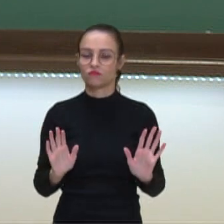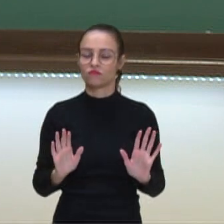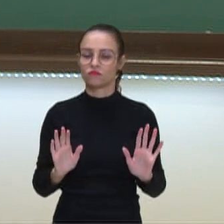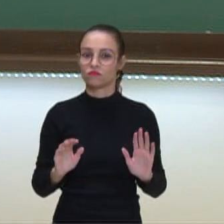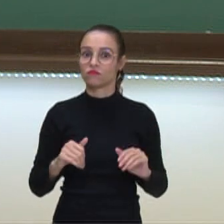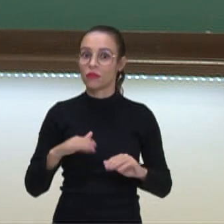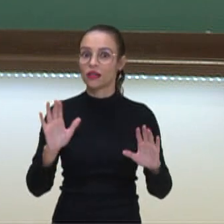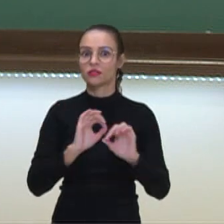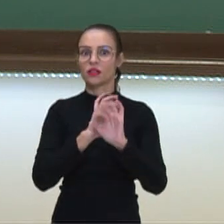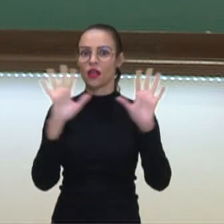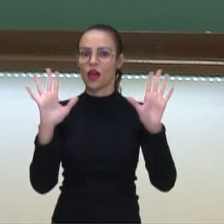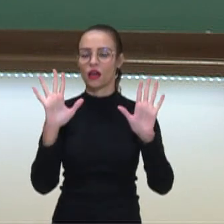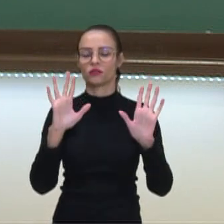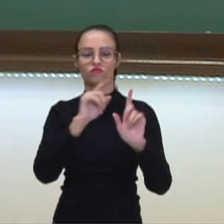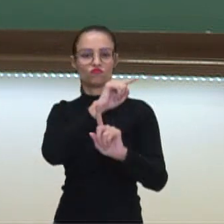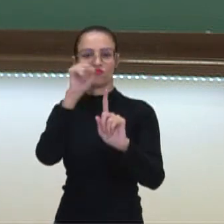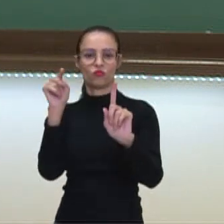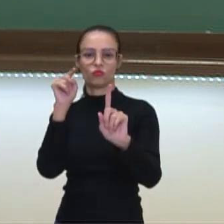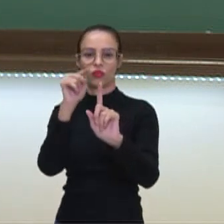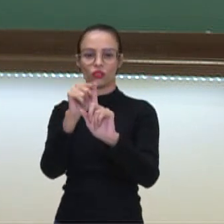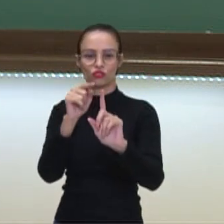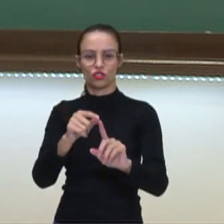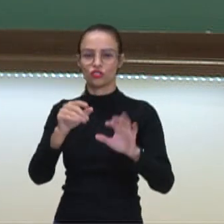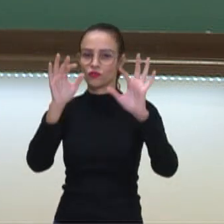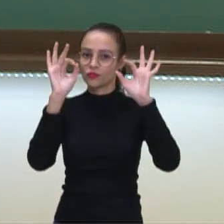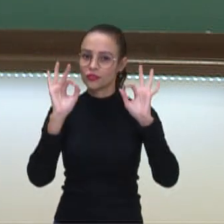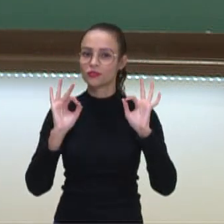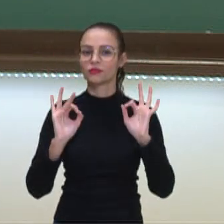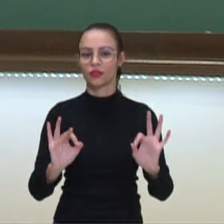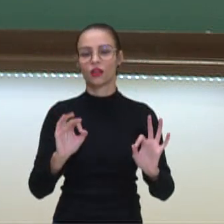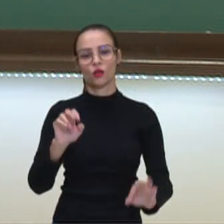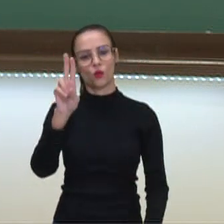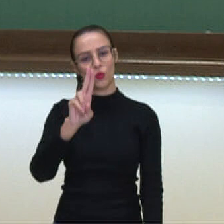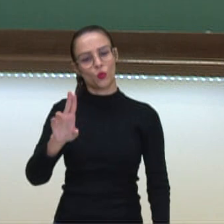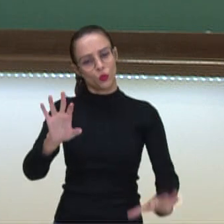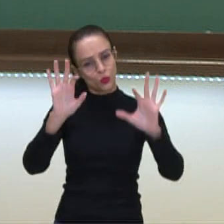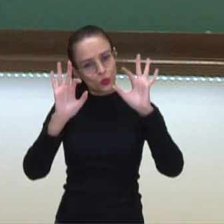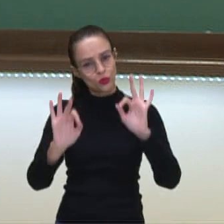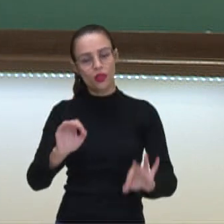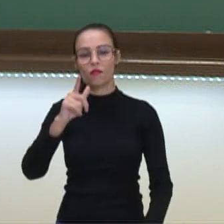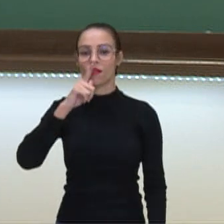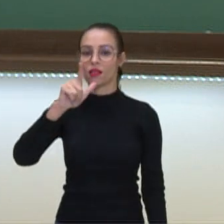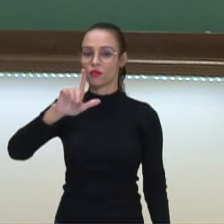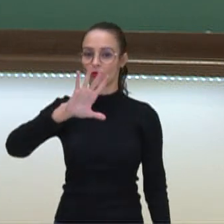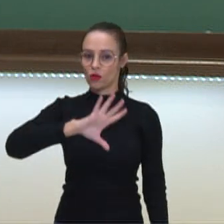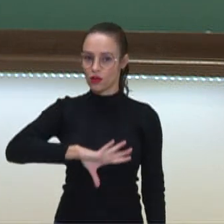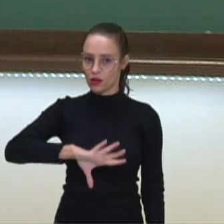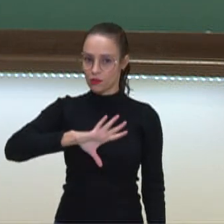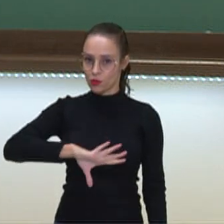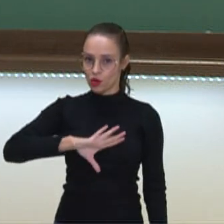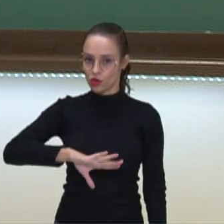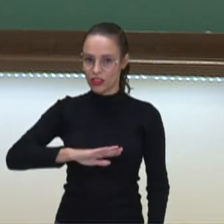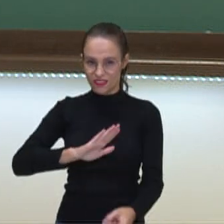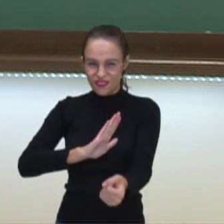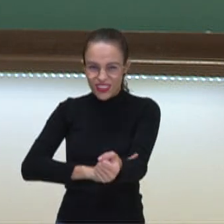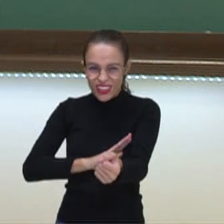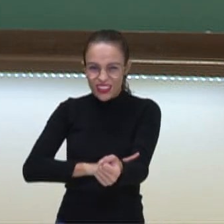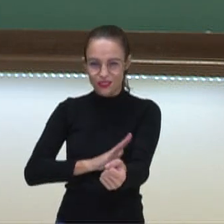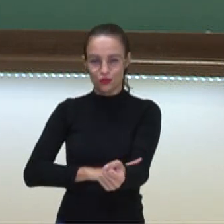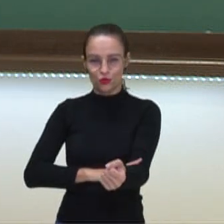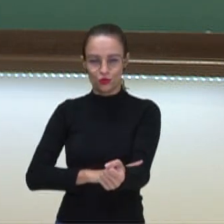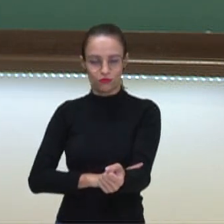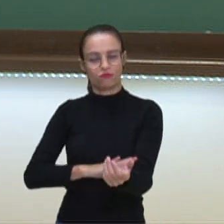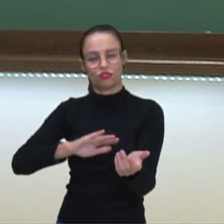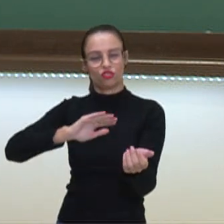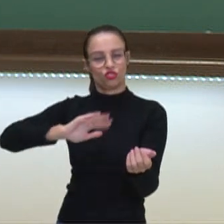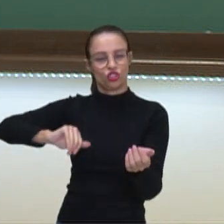mais clara, objetiva, né, uma linguagem correta, né, o uso correto da língua portuguesa, tira os vícios de linguagem para